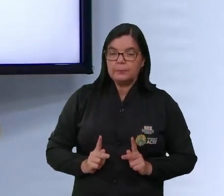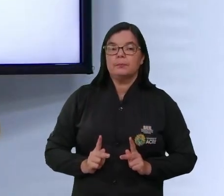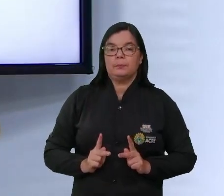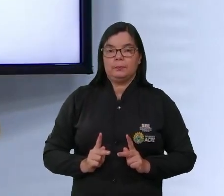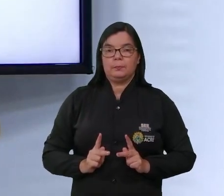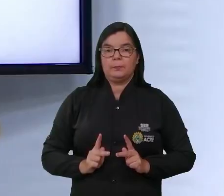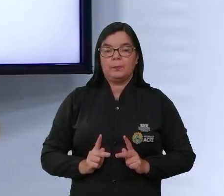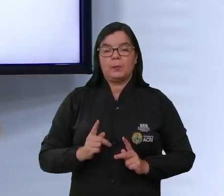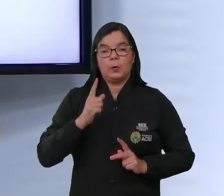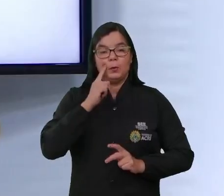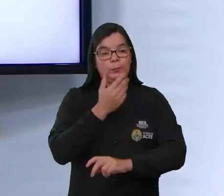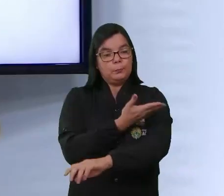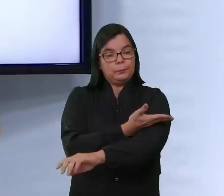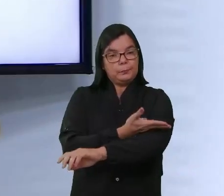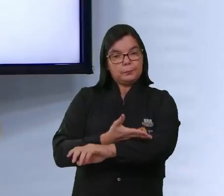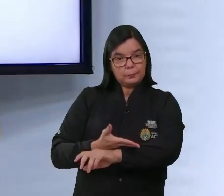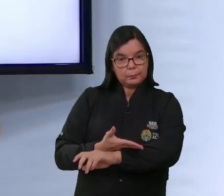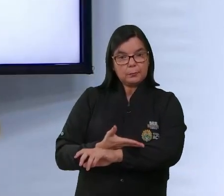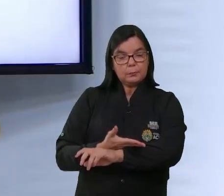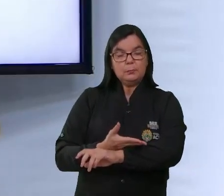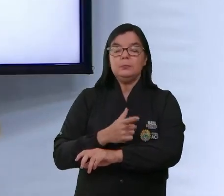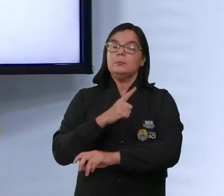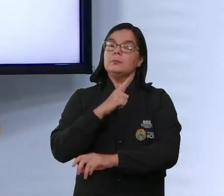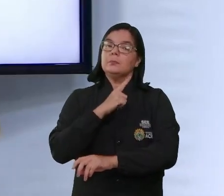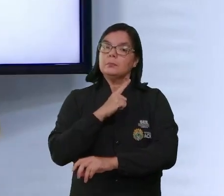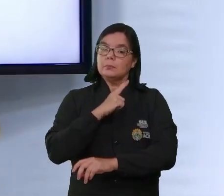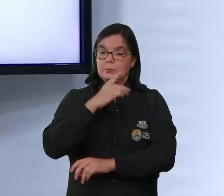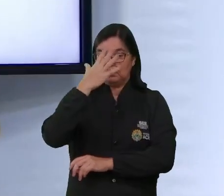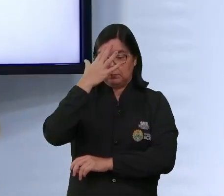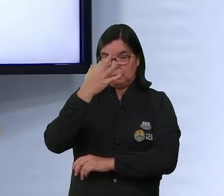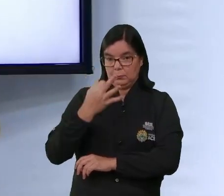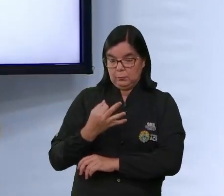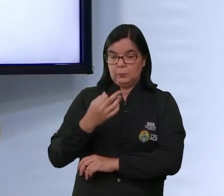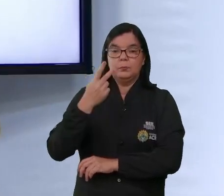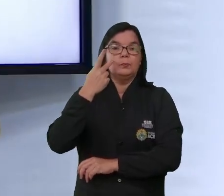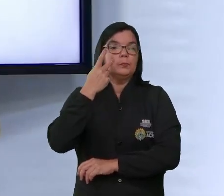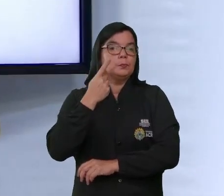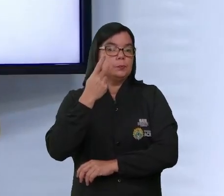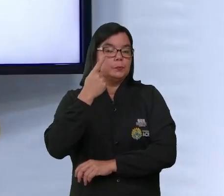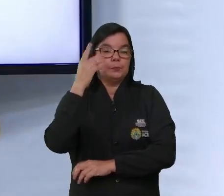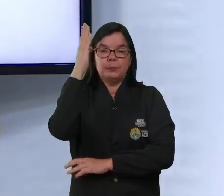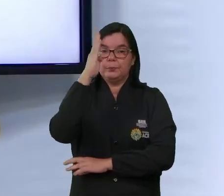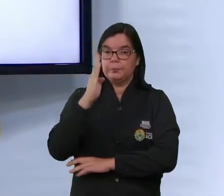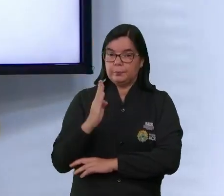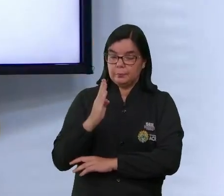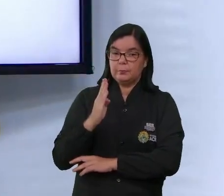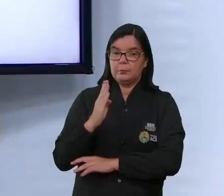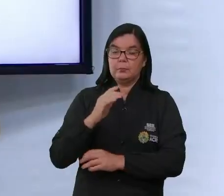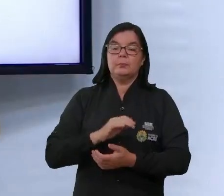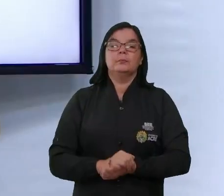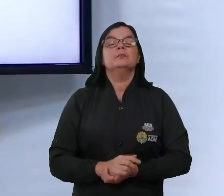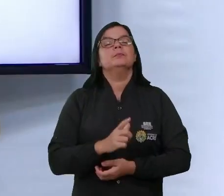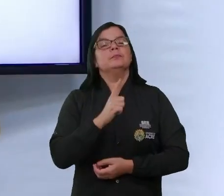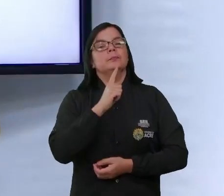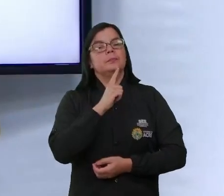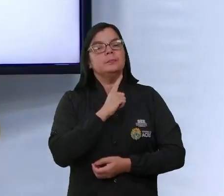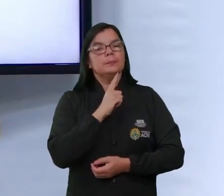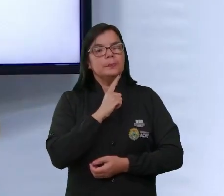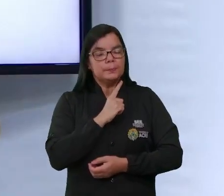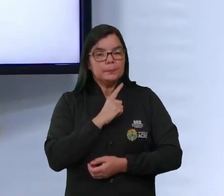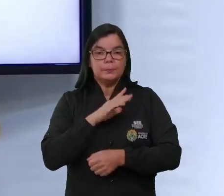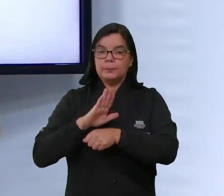seus hábitos, que ele trouxe justamente do Nordeste brasileiro. Nós tivemos